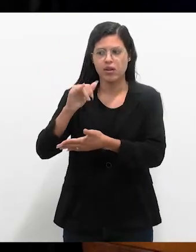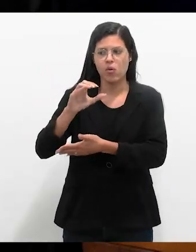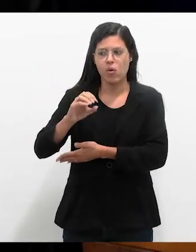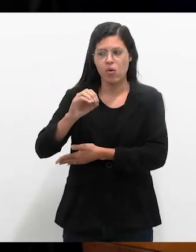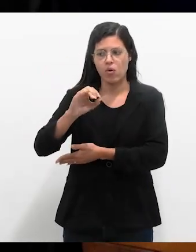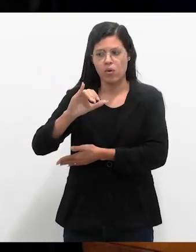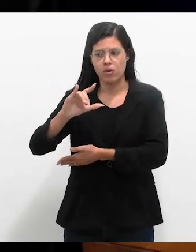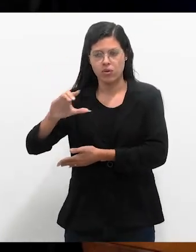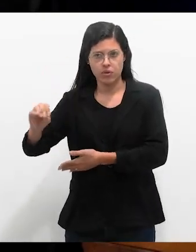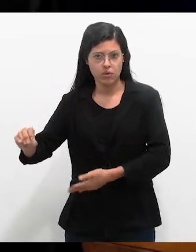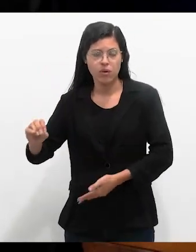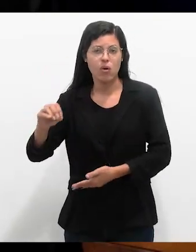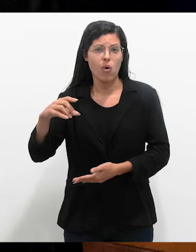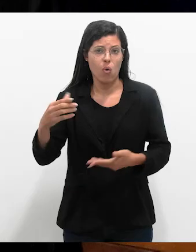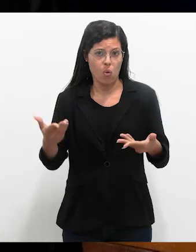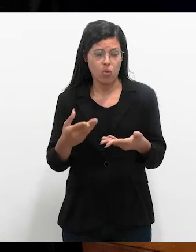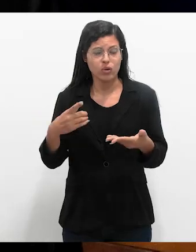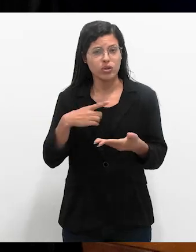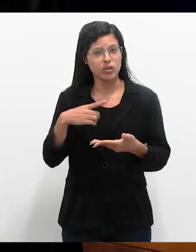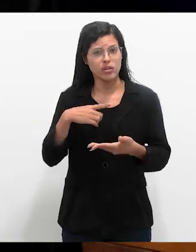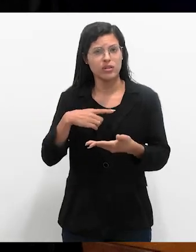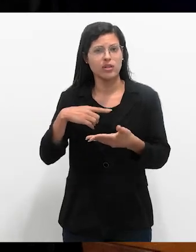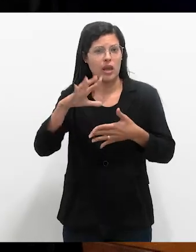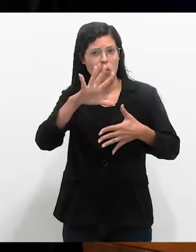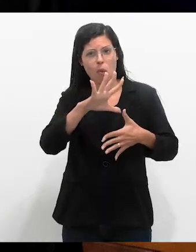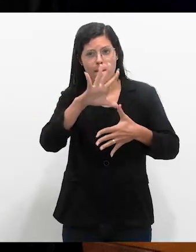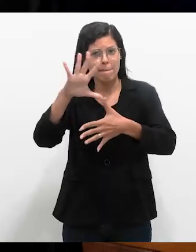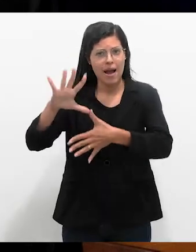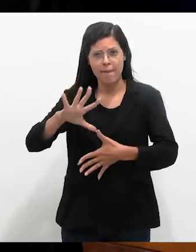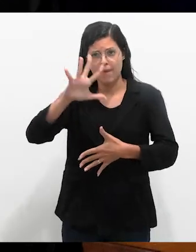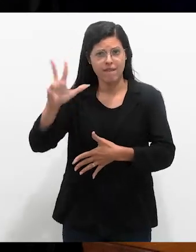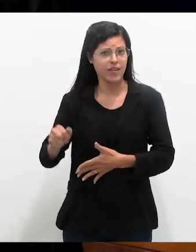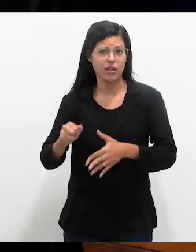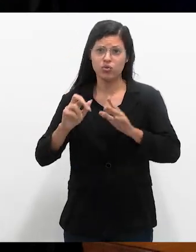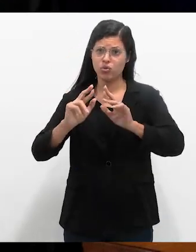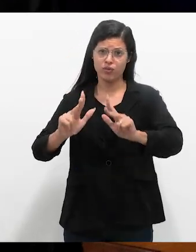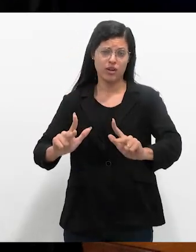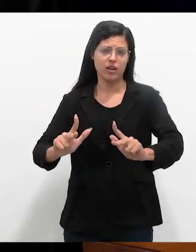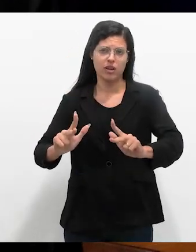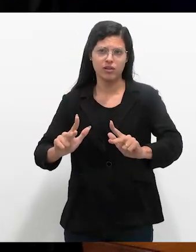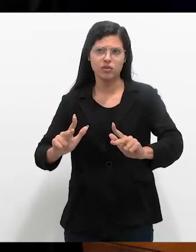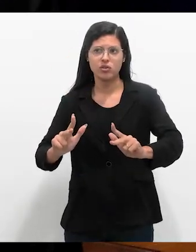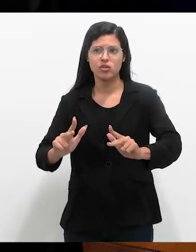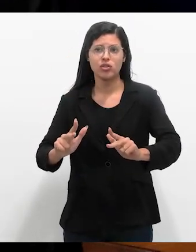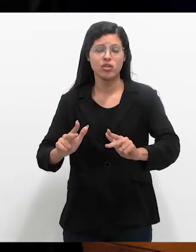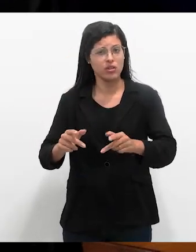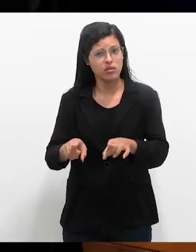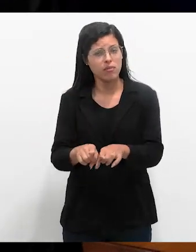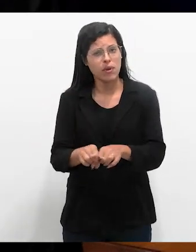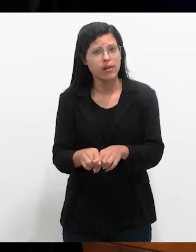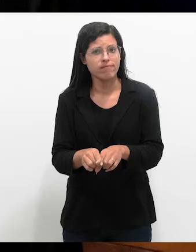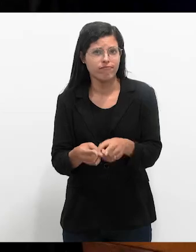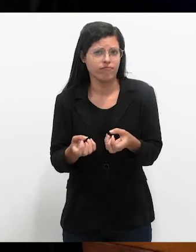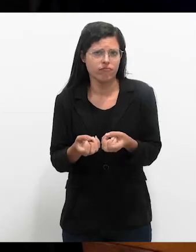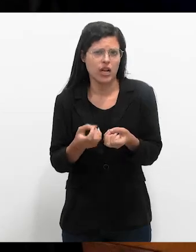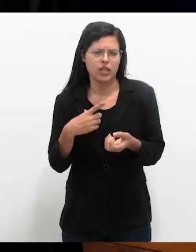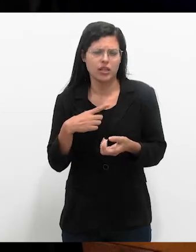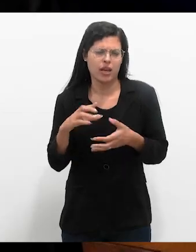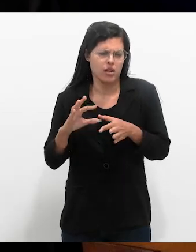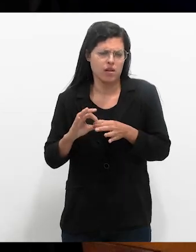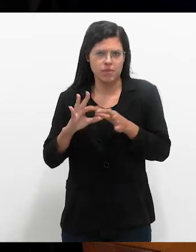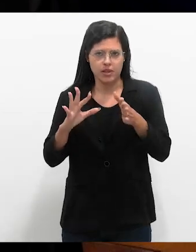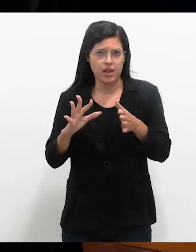tem um mapa africano completamente diferente da época de lei e fé. E aí dá a ele também a liberdade de